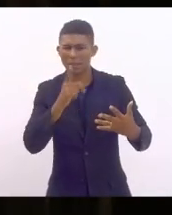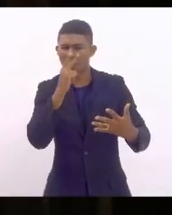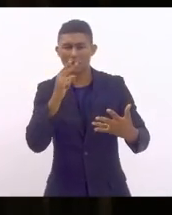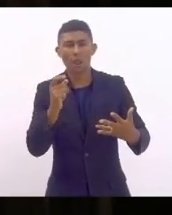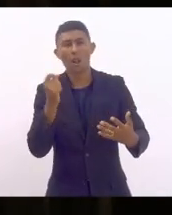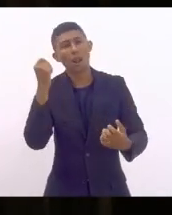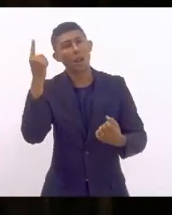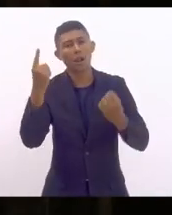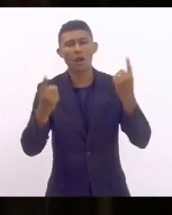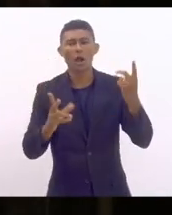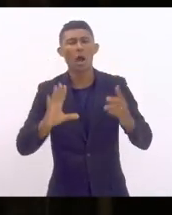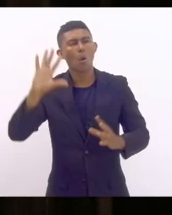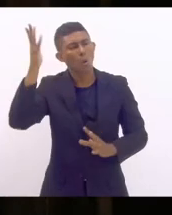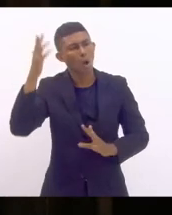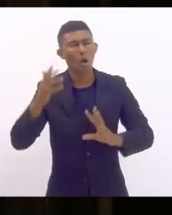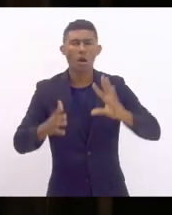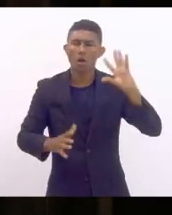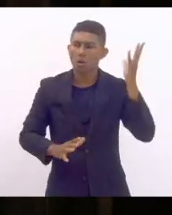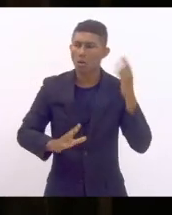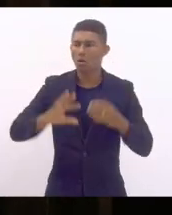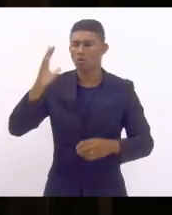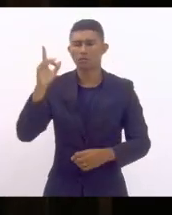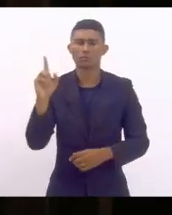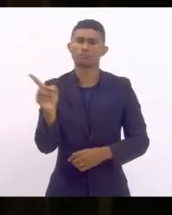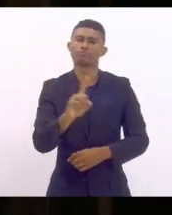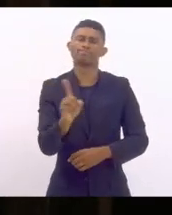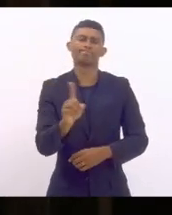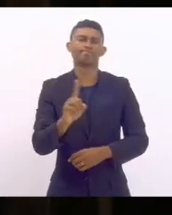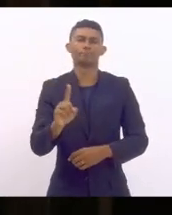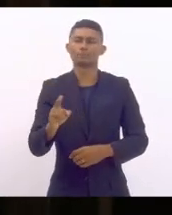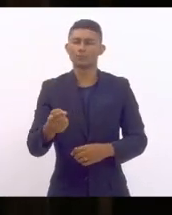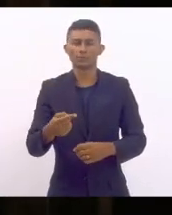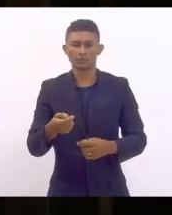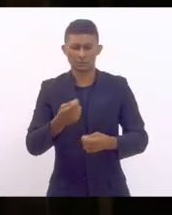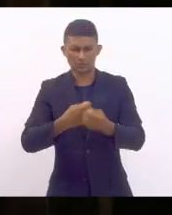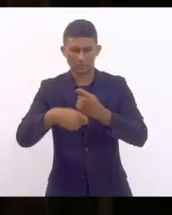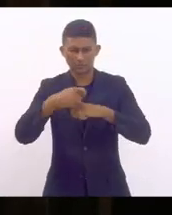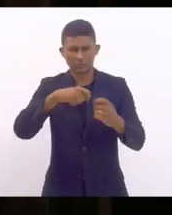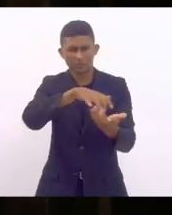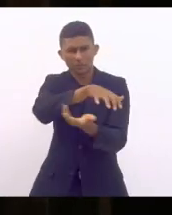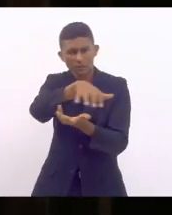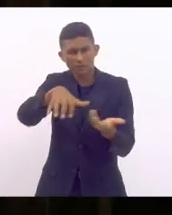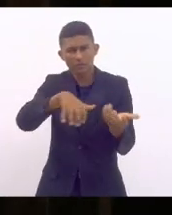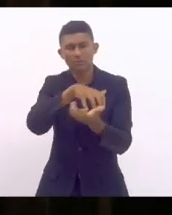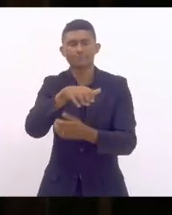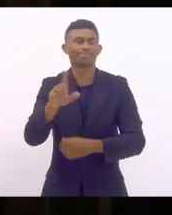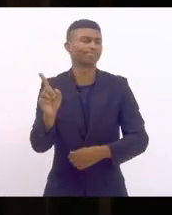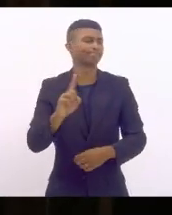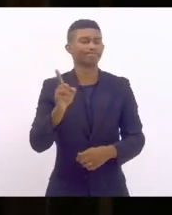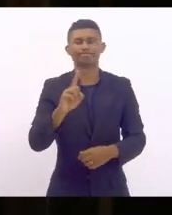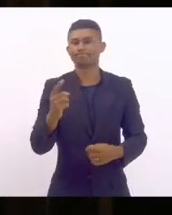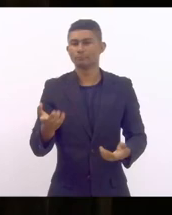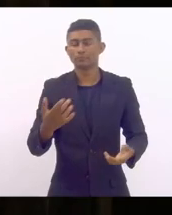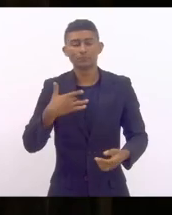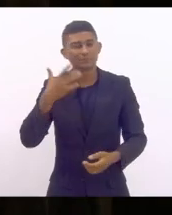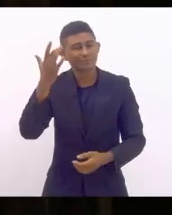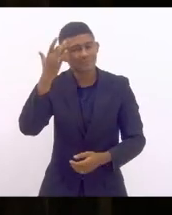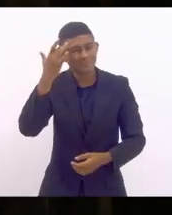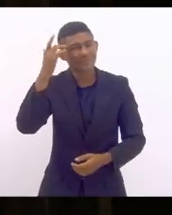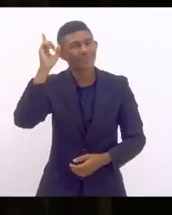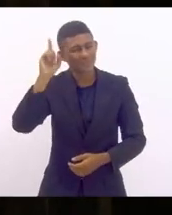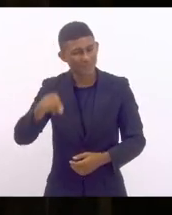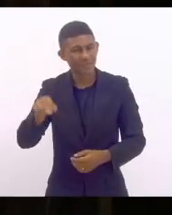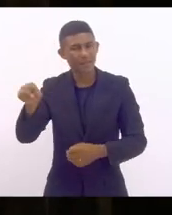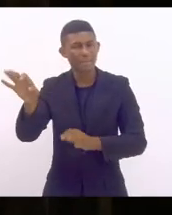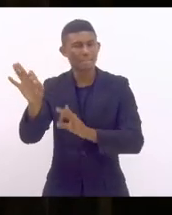Na minha opinião Presidente isso não é uma crise econômica Na minha opinião o presidente Esse é um projeto